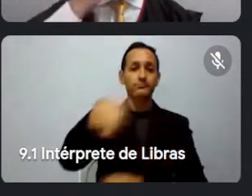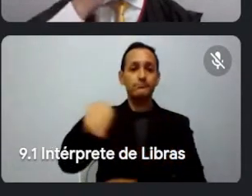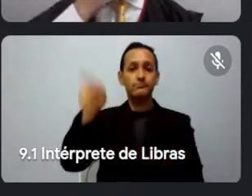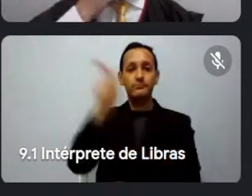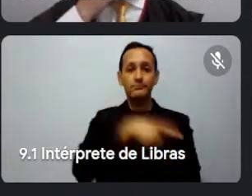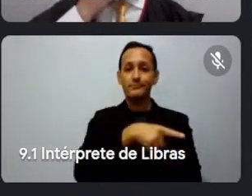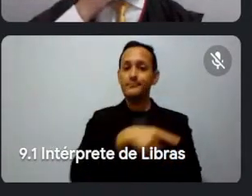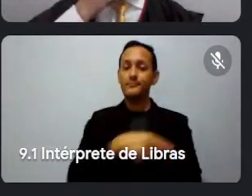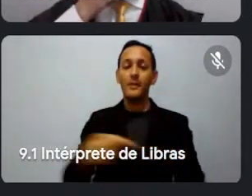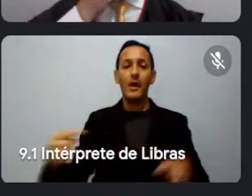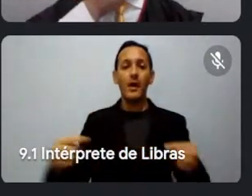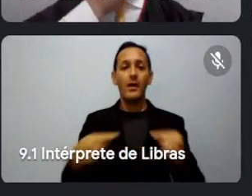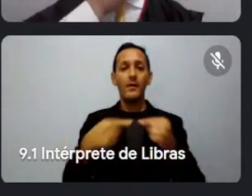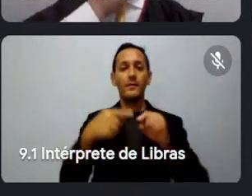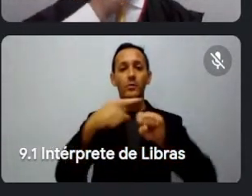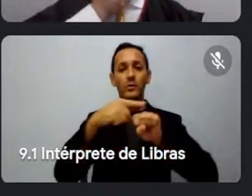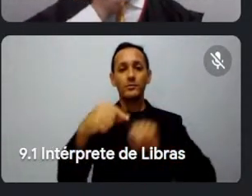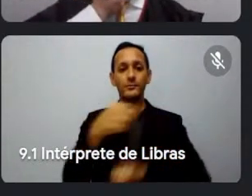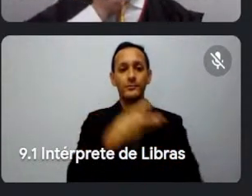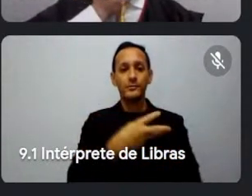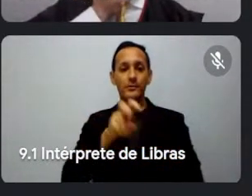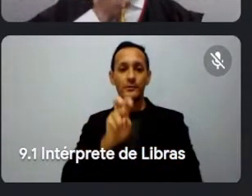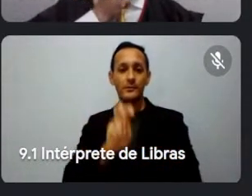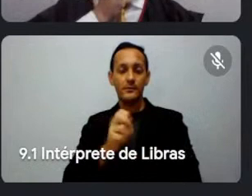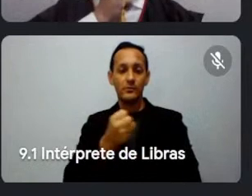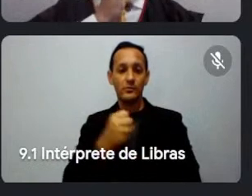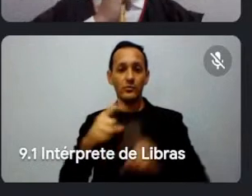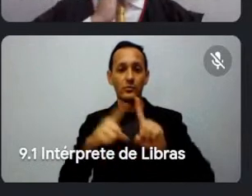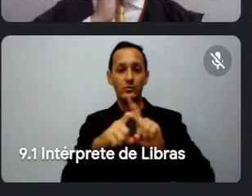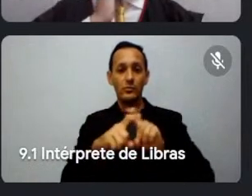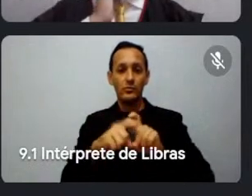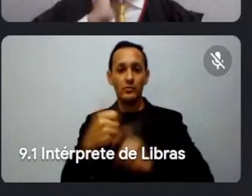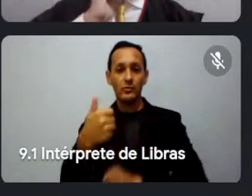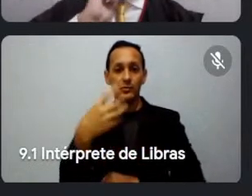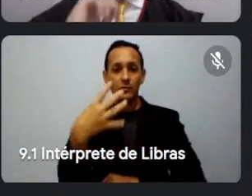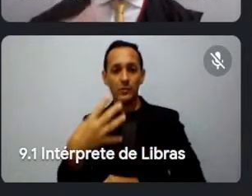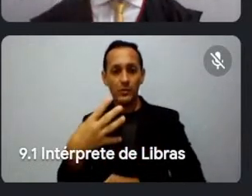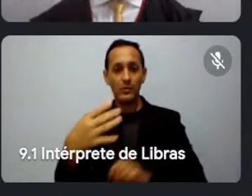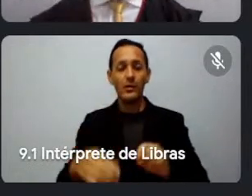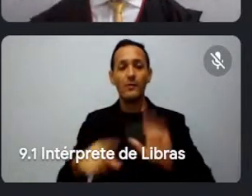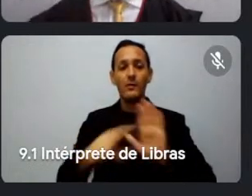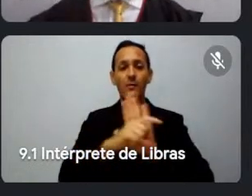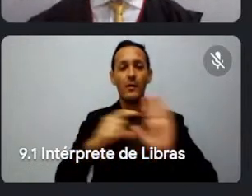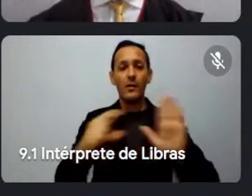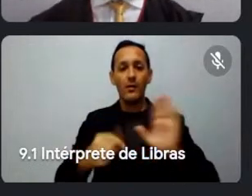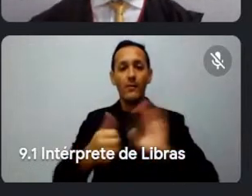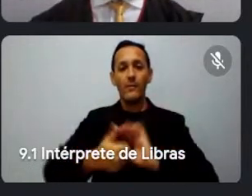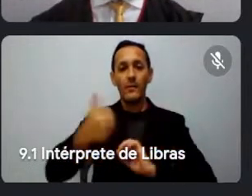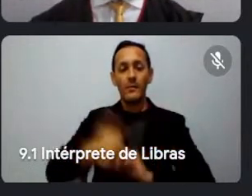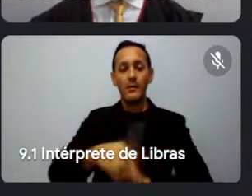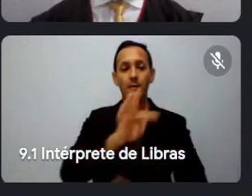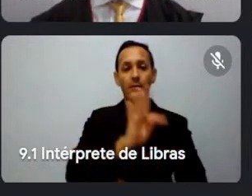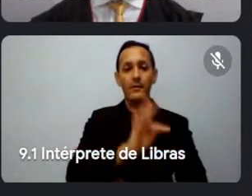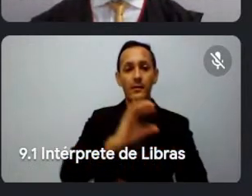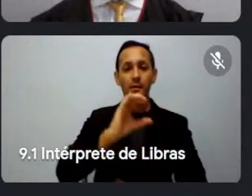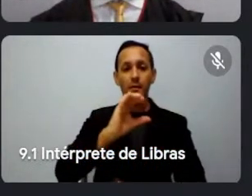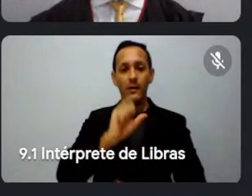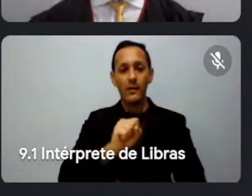definido no Artigo 35 preciso 14 combinado com artigo 33 paragrafo 1º da resolução TSE